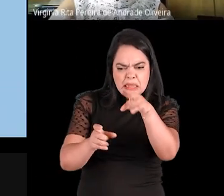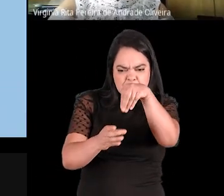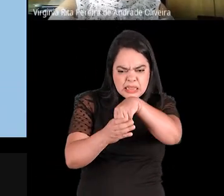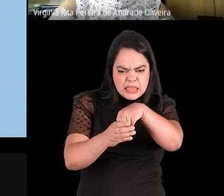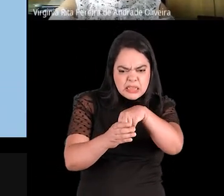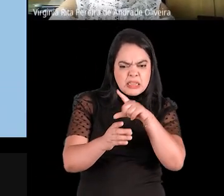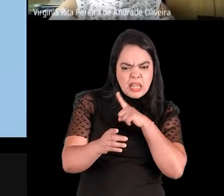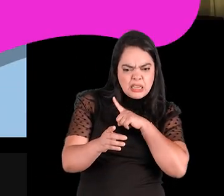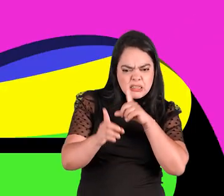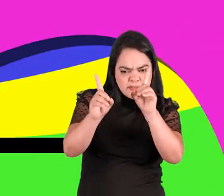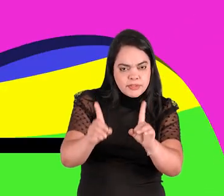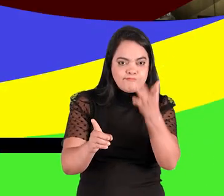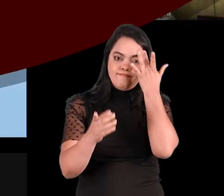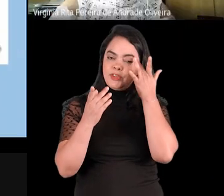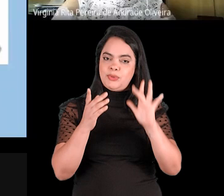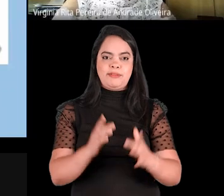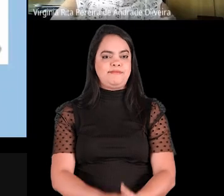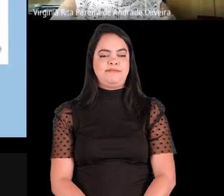não.